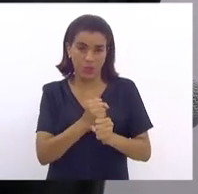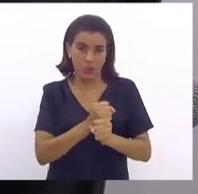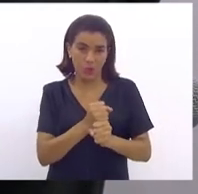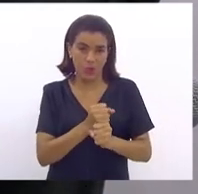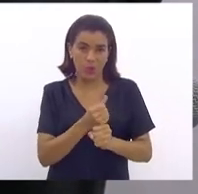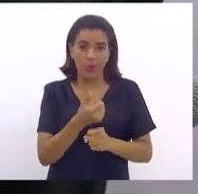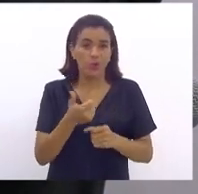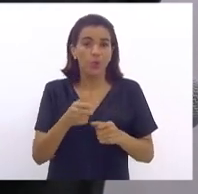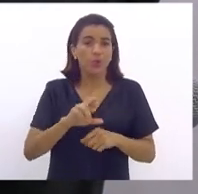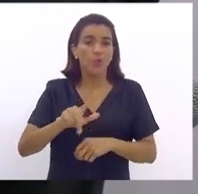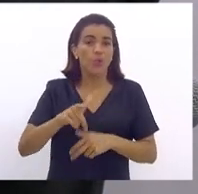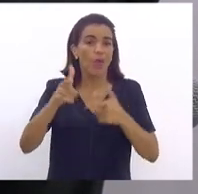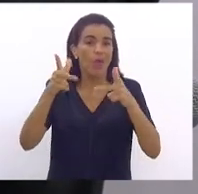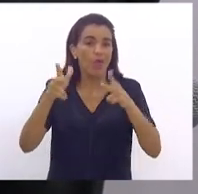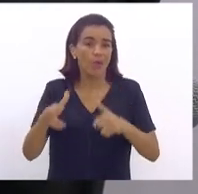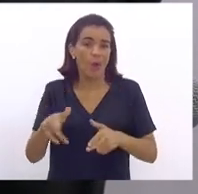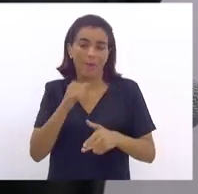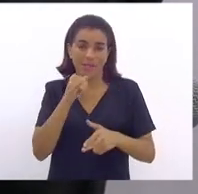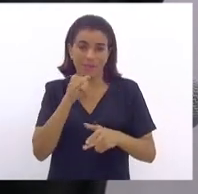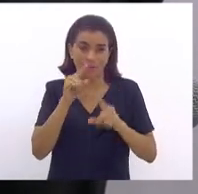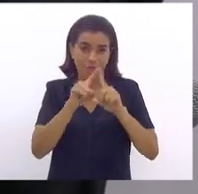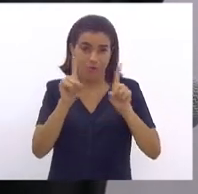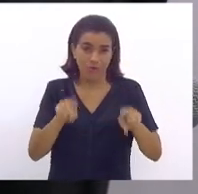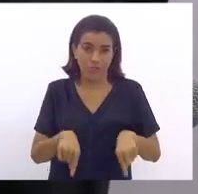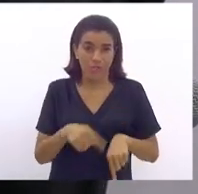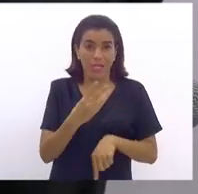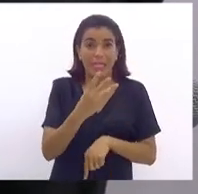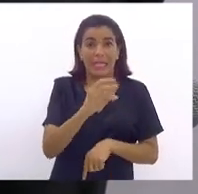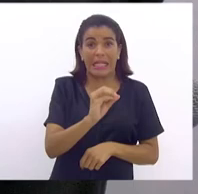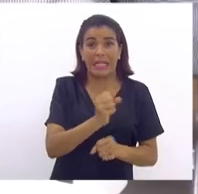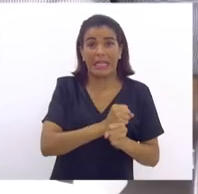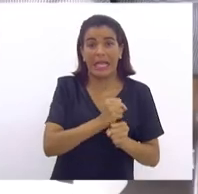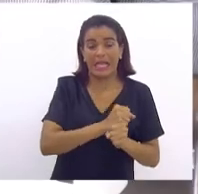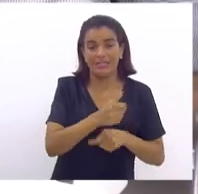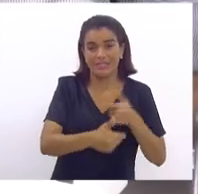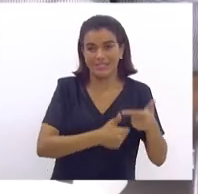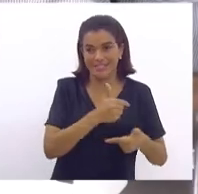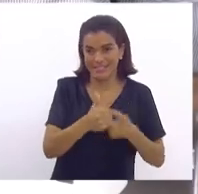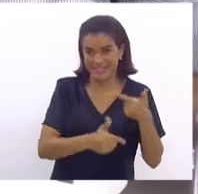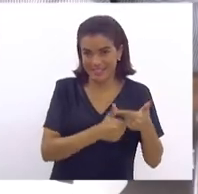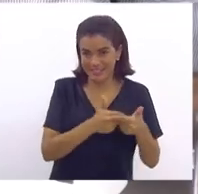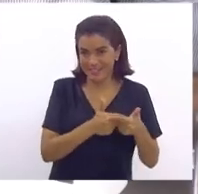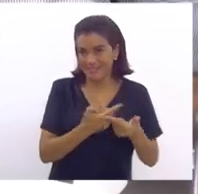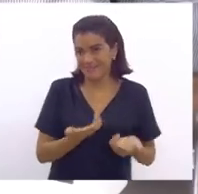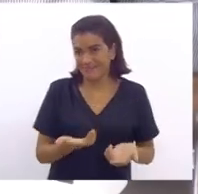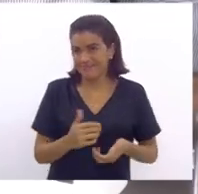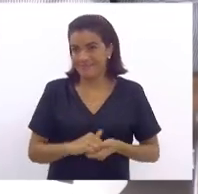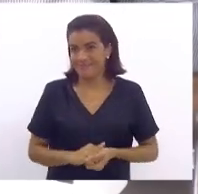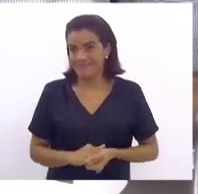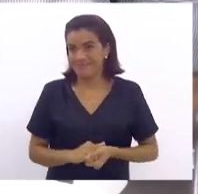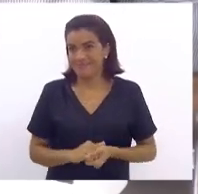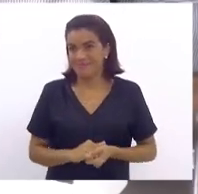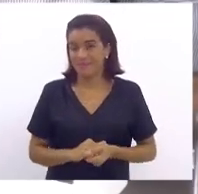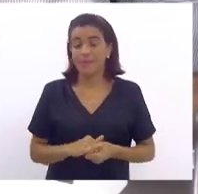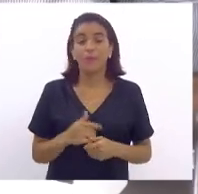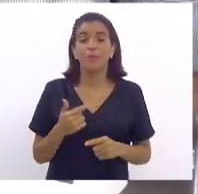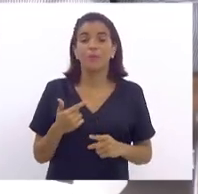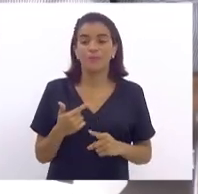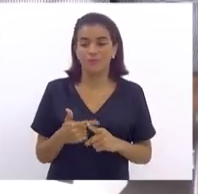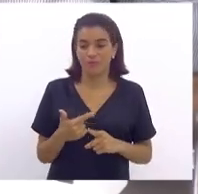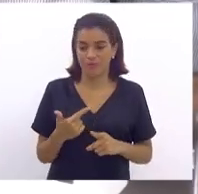de um servidor que está há 30 anos na carreira. Sim, mas já não tem, mas já não tem. Sabe por que já não tem, deputado Amorim? Pelo